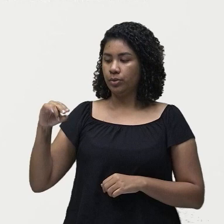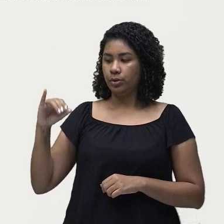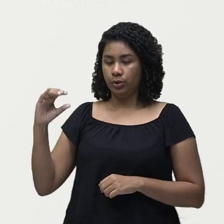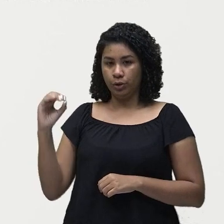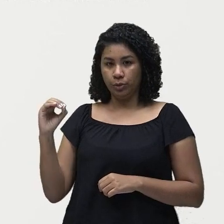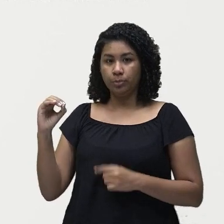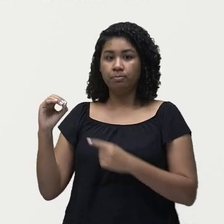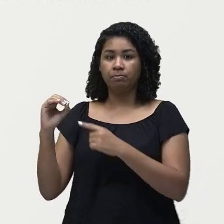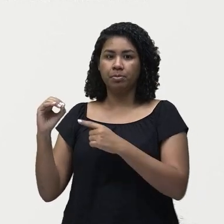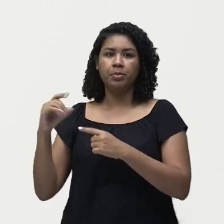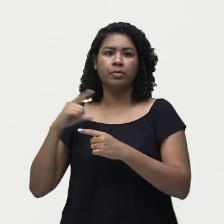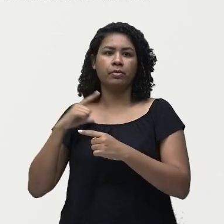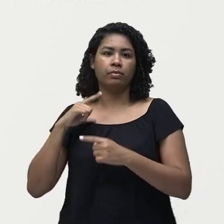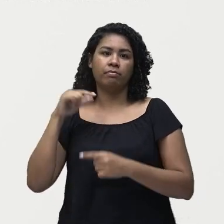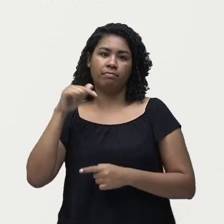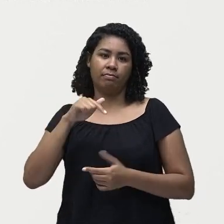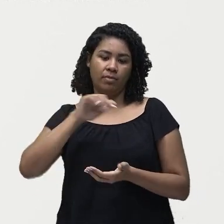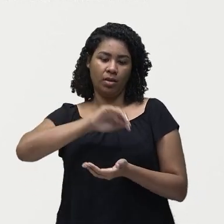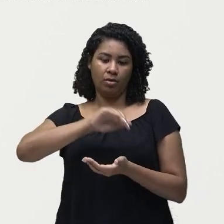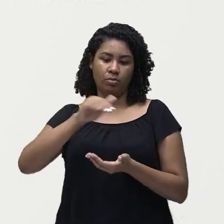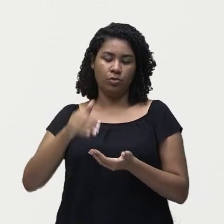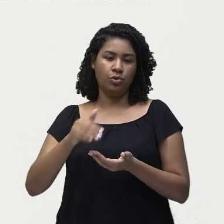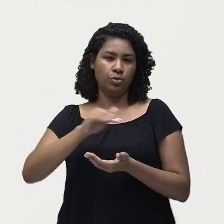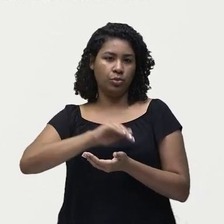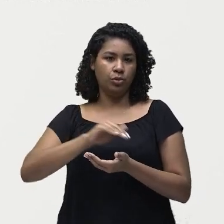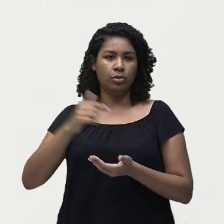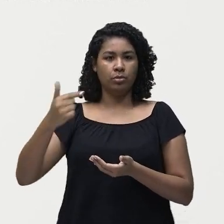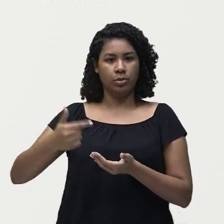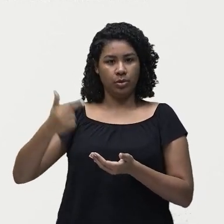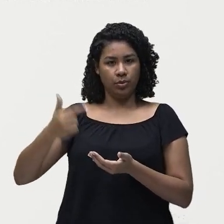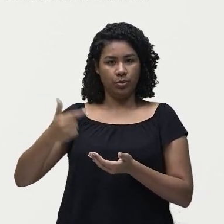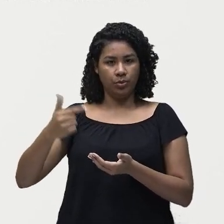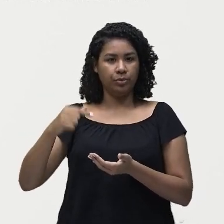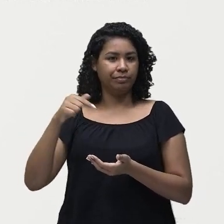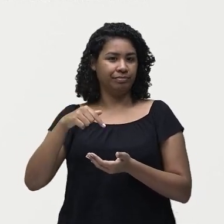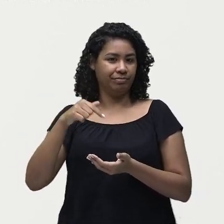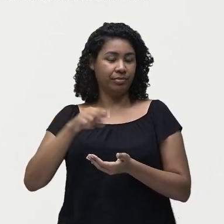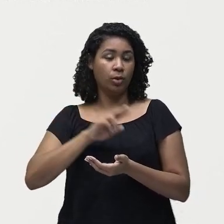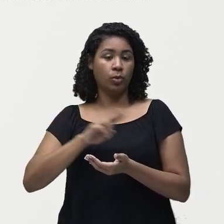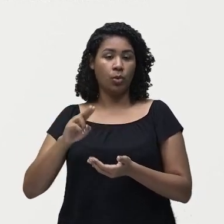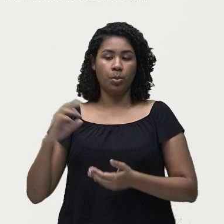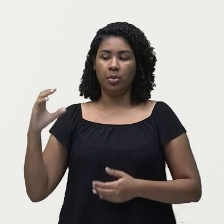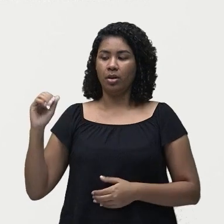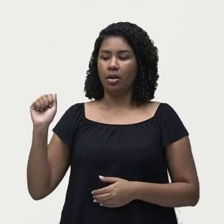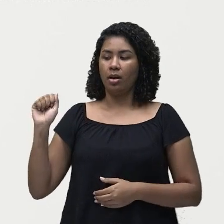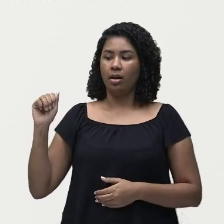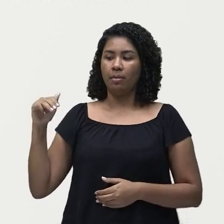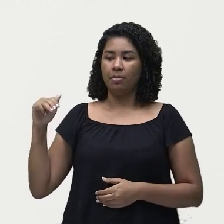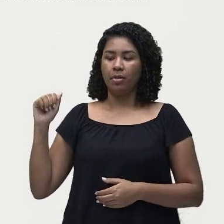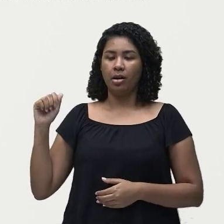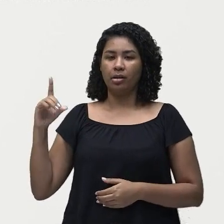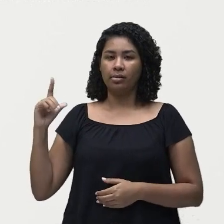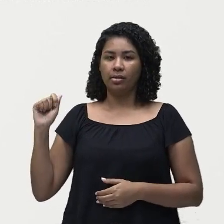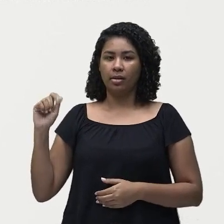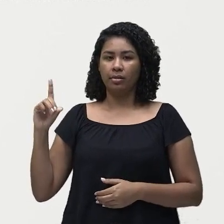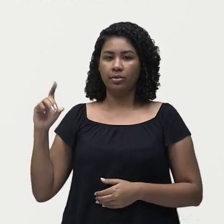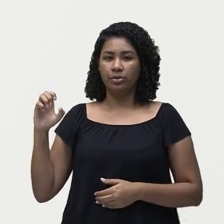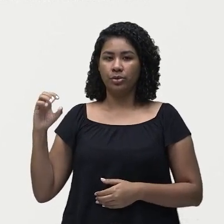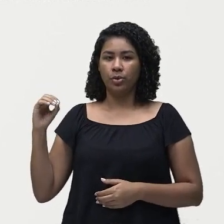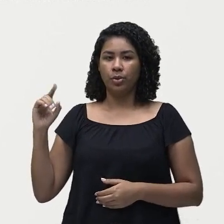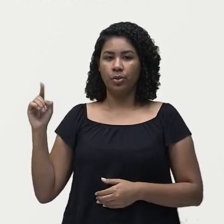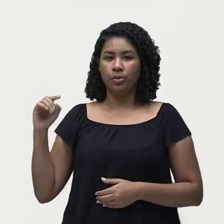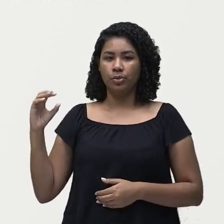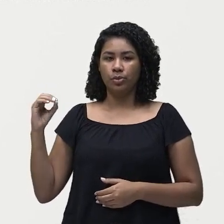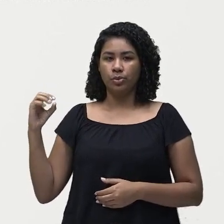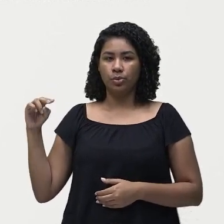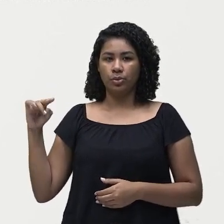ela está concentrada em uma área chamada camada de ozônio, tá? Então, a gente vai observar que nessa